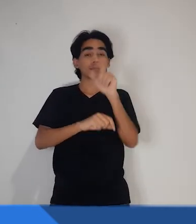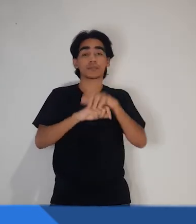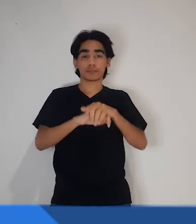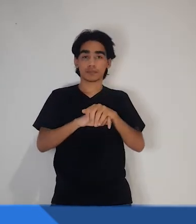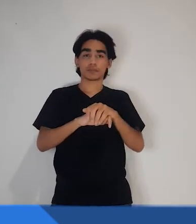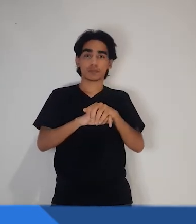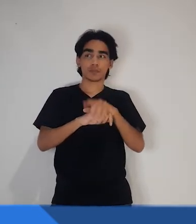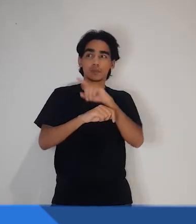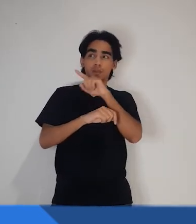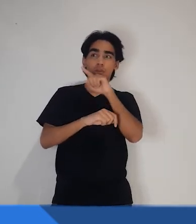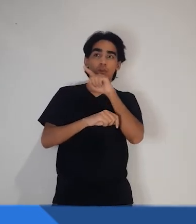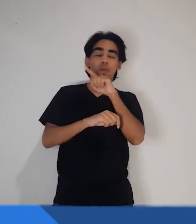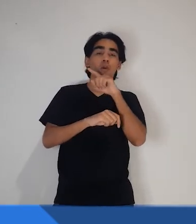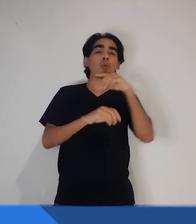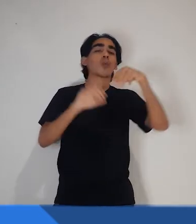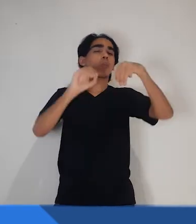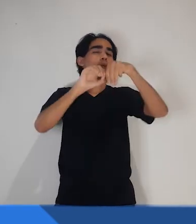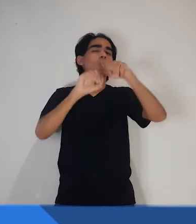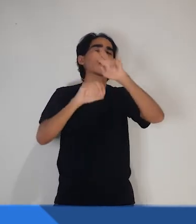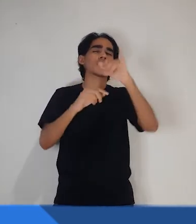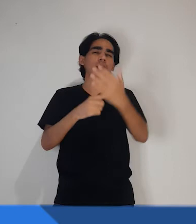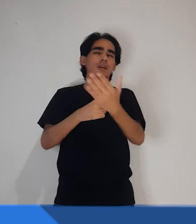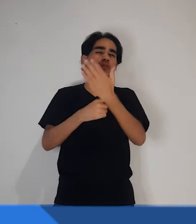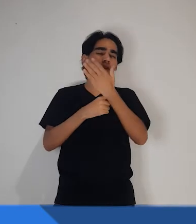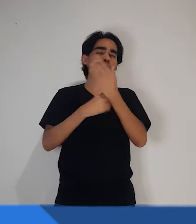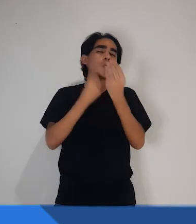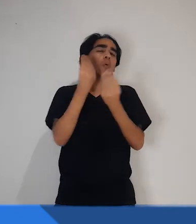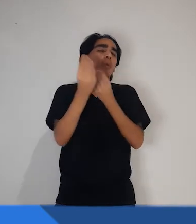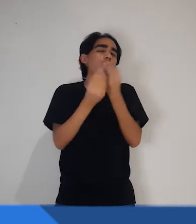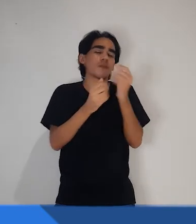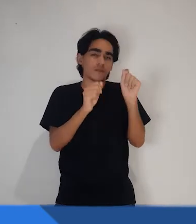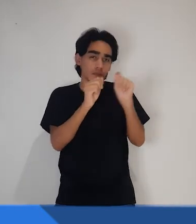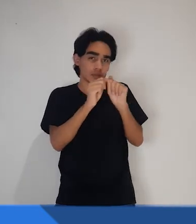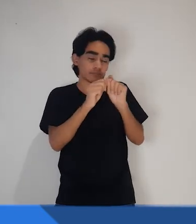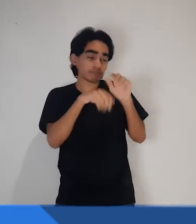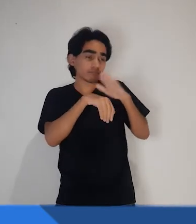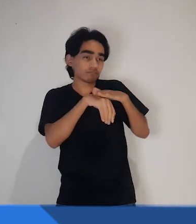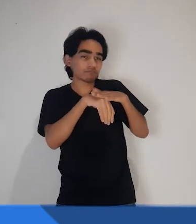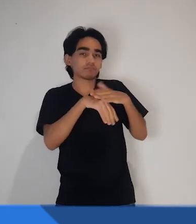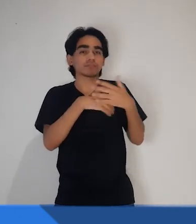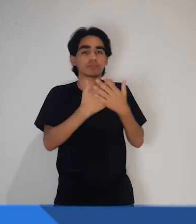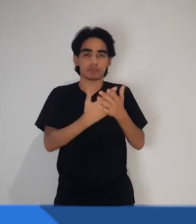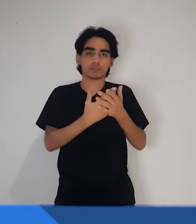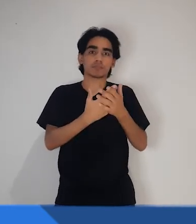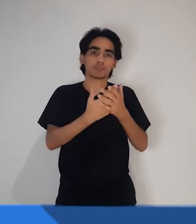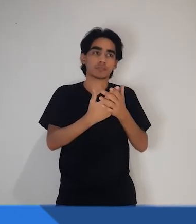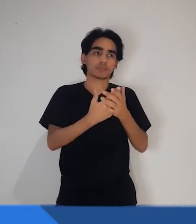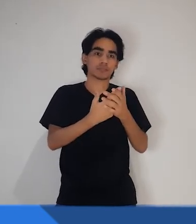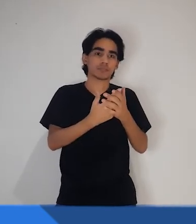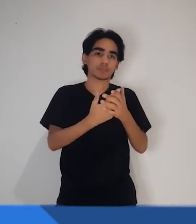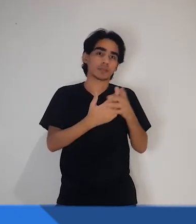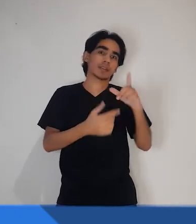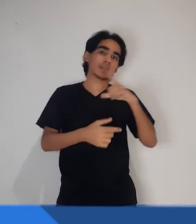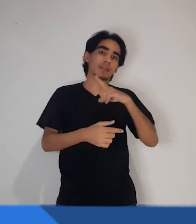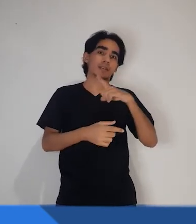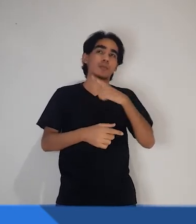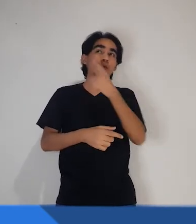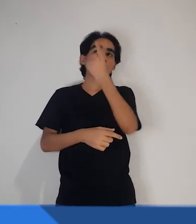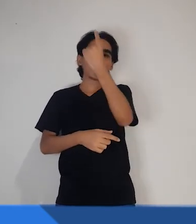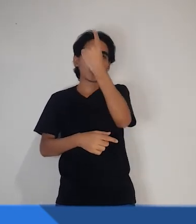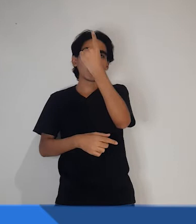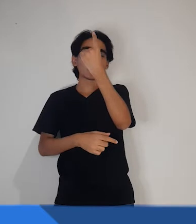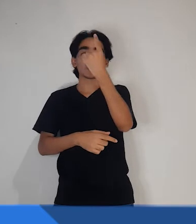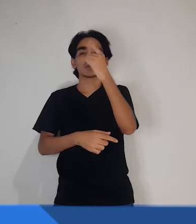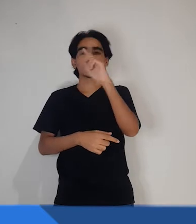para a gente mais ou menos o que a gente tem que fazer. Olha só, digite algum texto da questão como o número 1 saltou